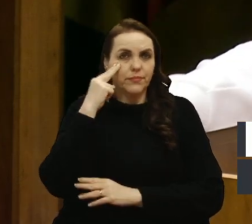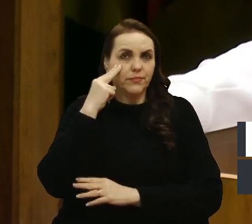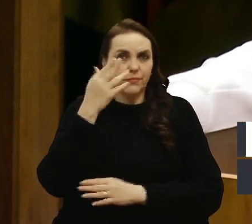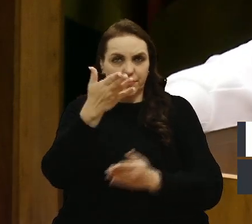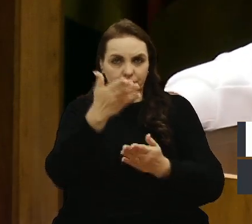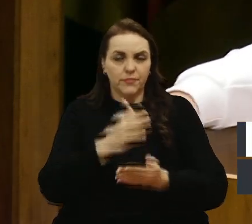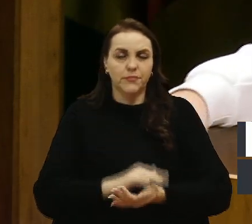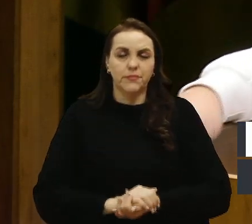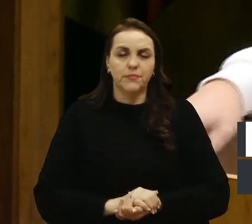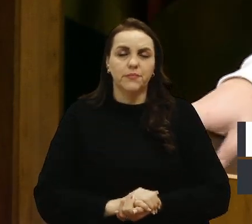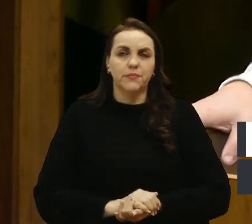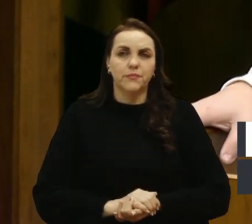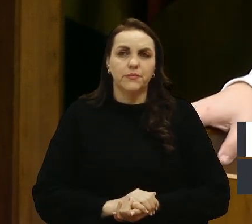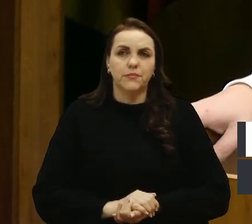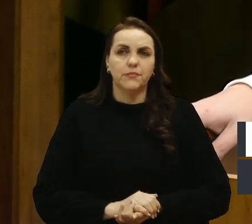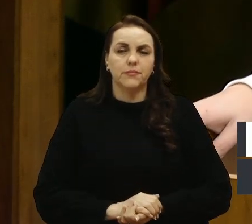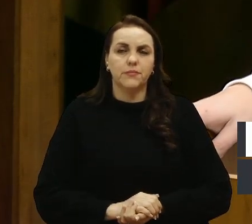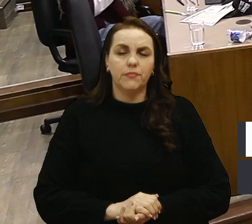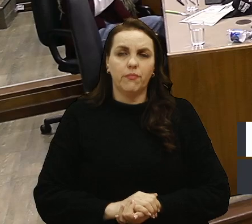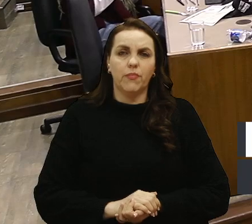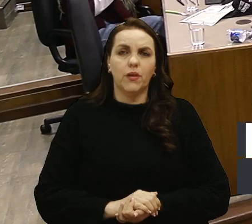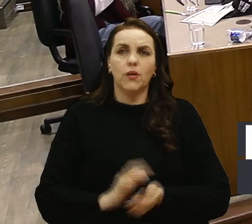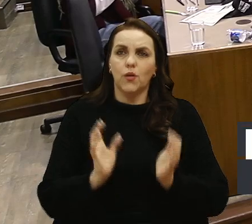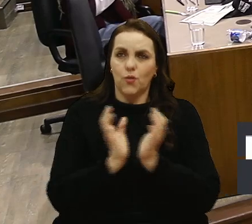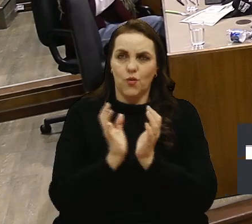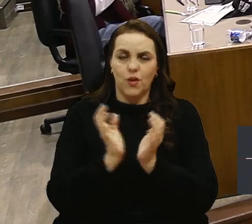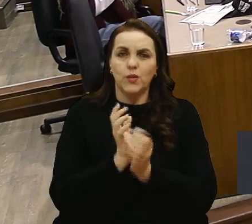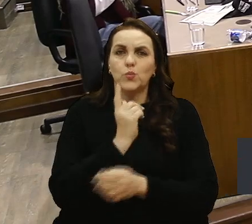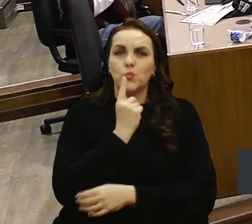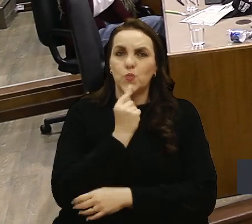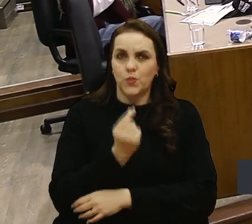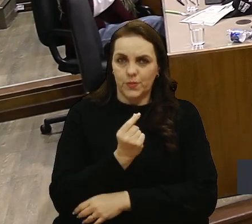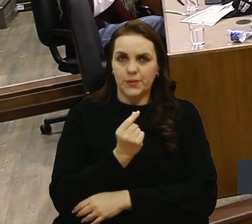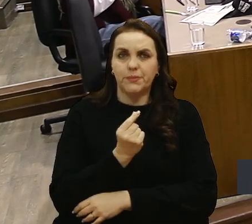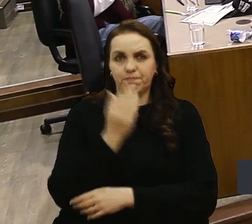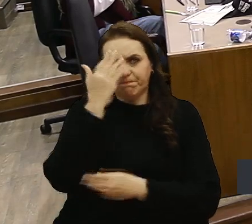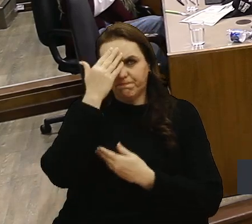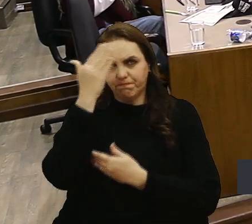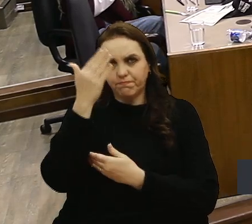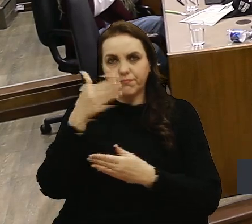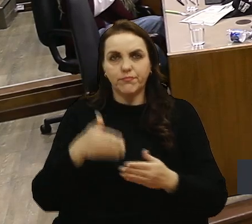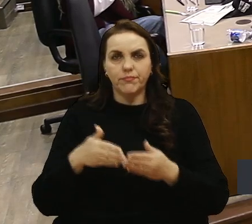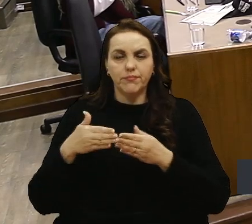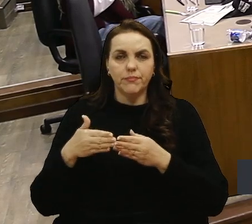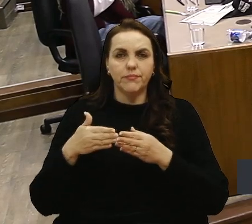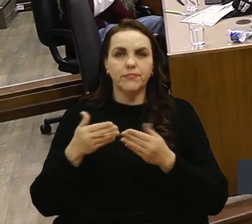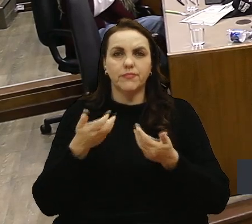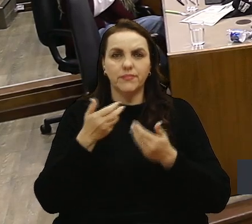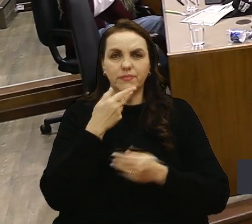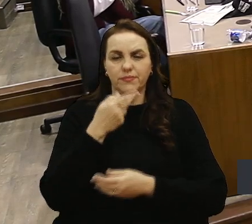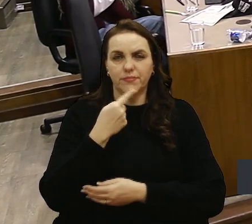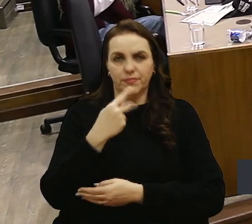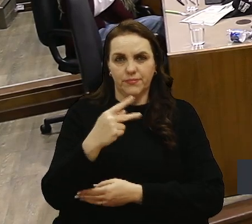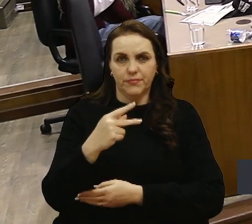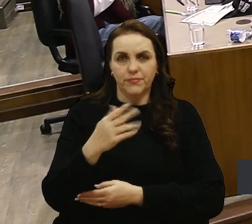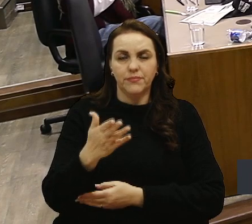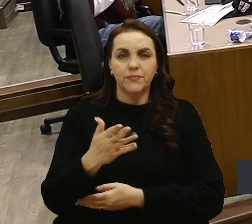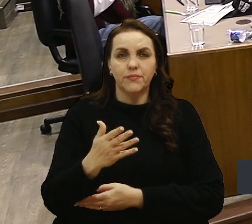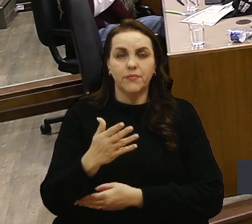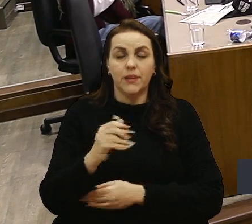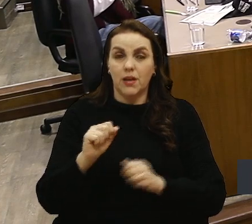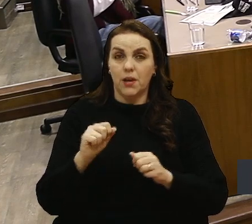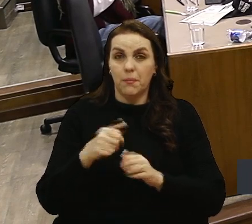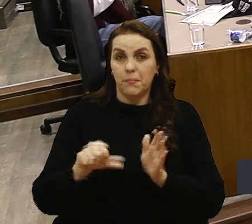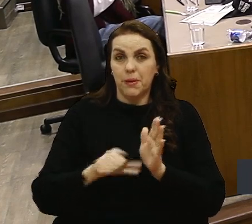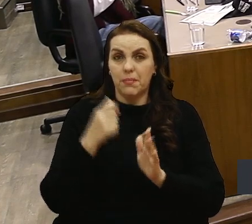parte. Vereador colega João Wes, obrigado pela parte. Eu queria dizer para o senhor que na primeira grande